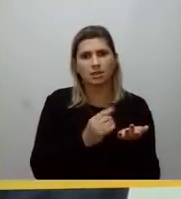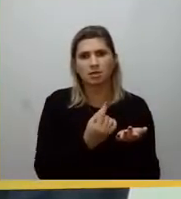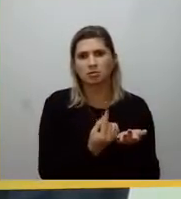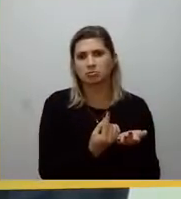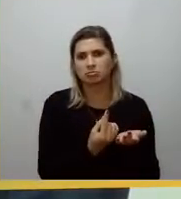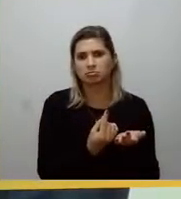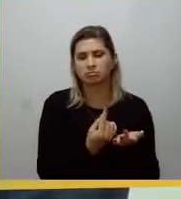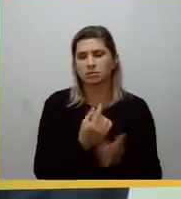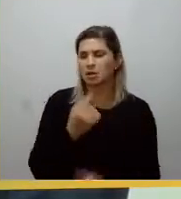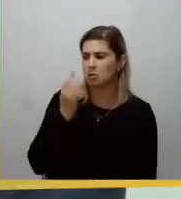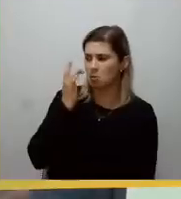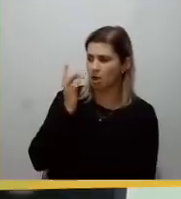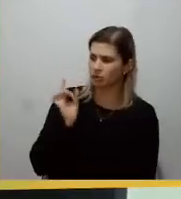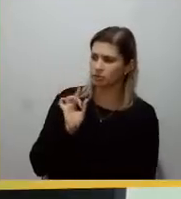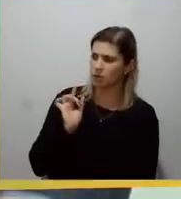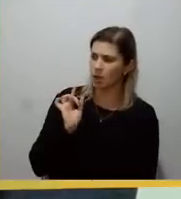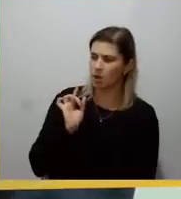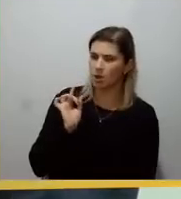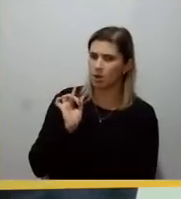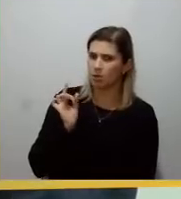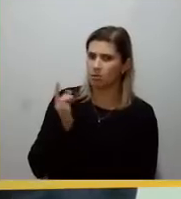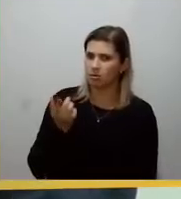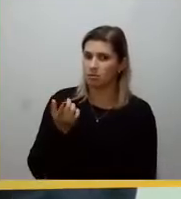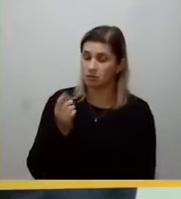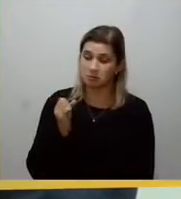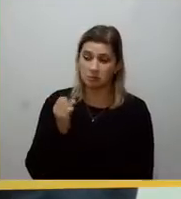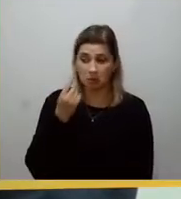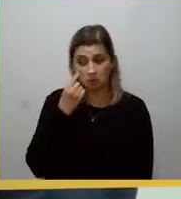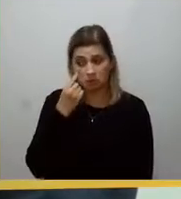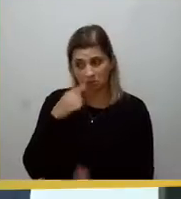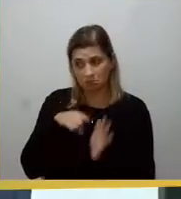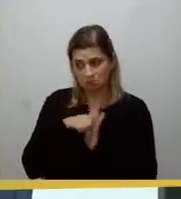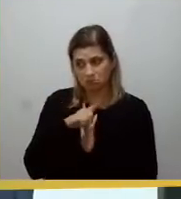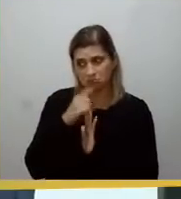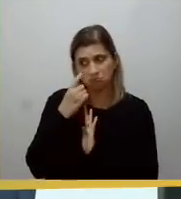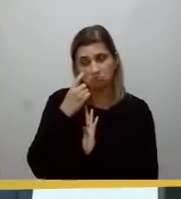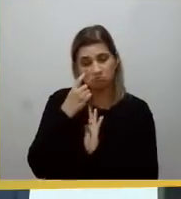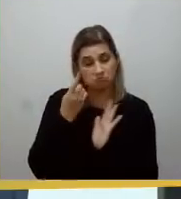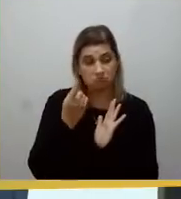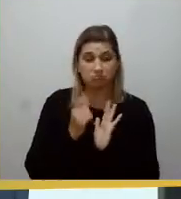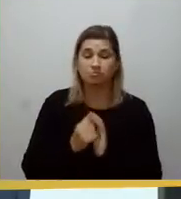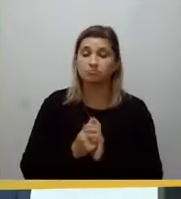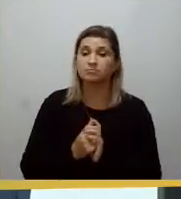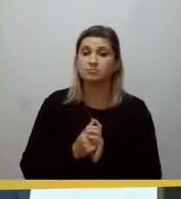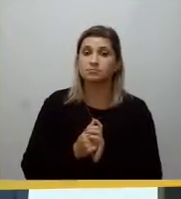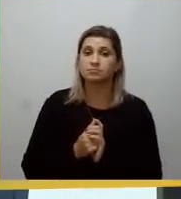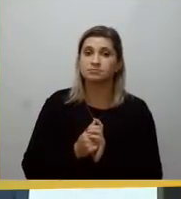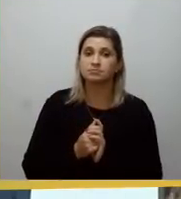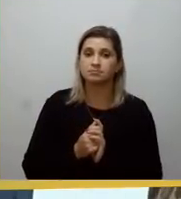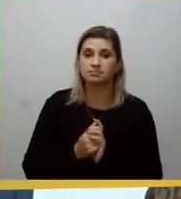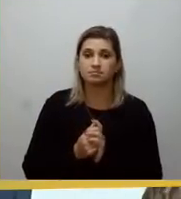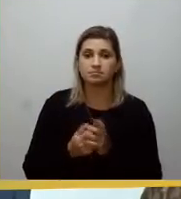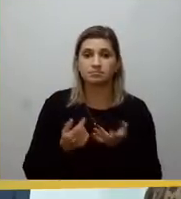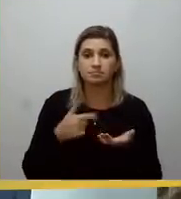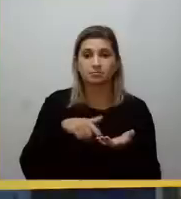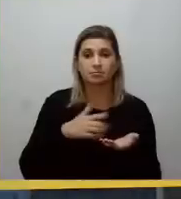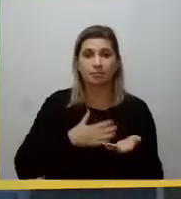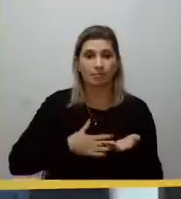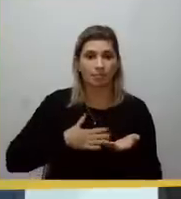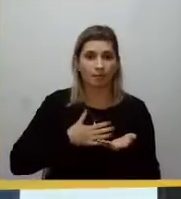não. Acho que não. Mas posso ver isso e te informar. Certo. Tá bom. Então, nós